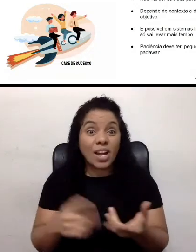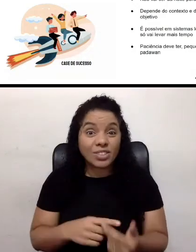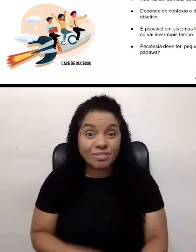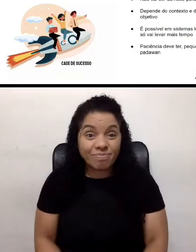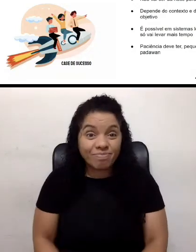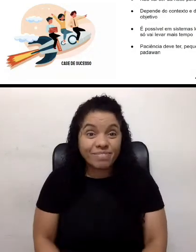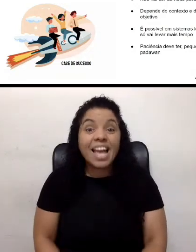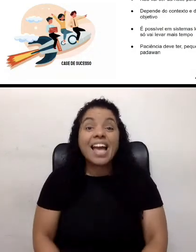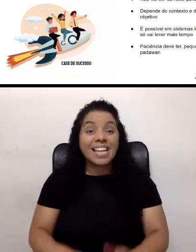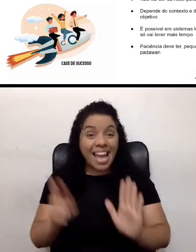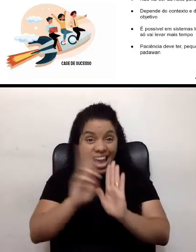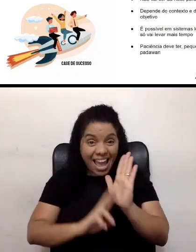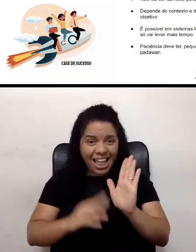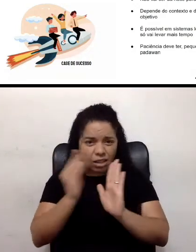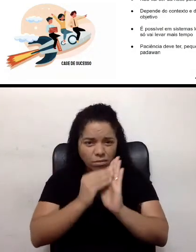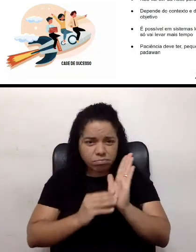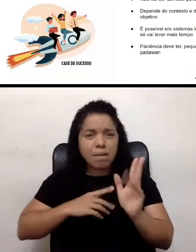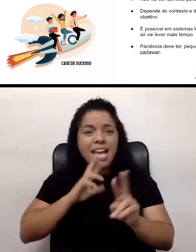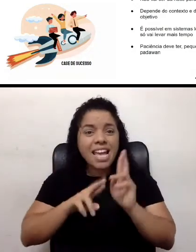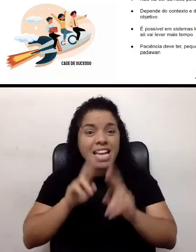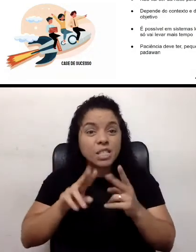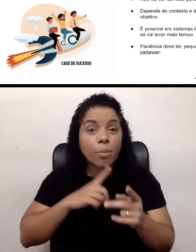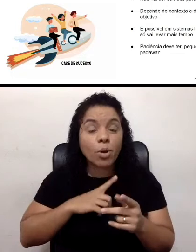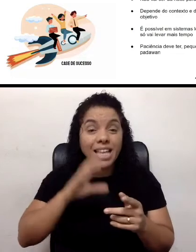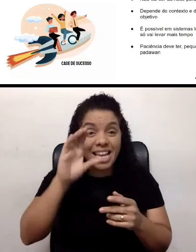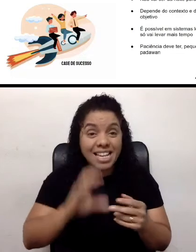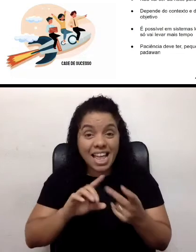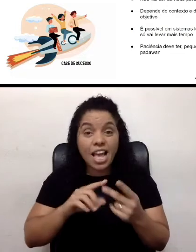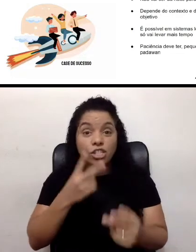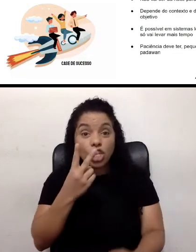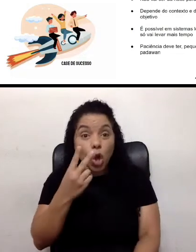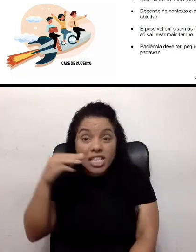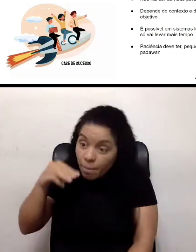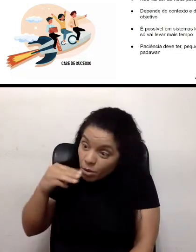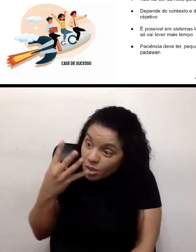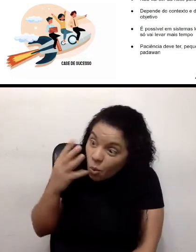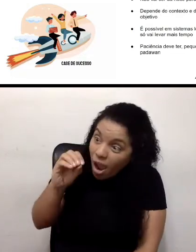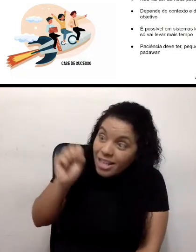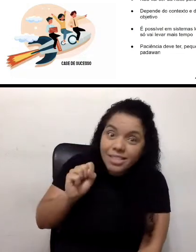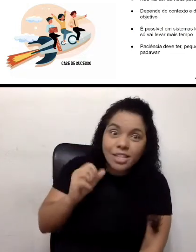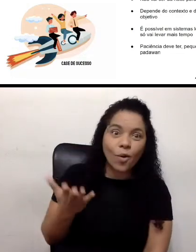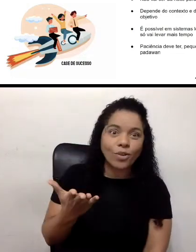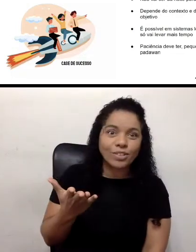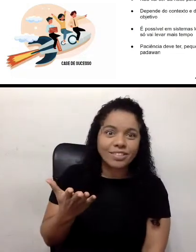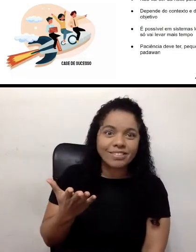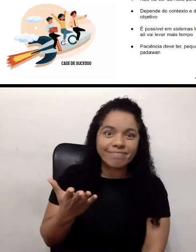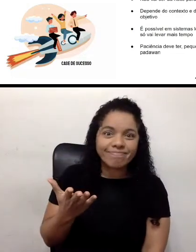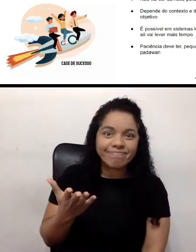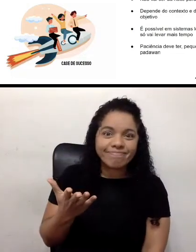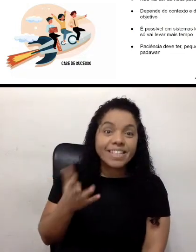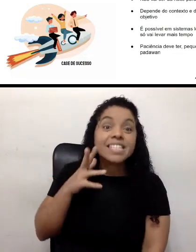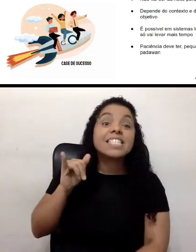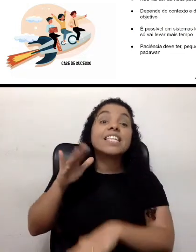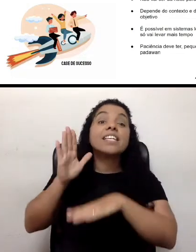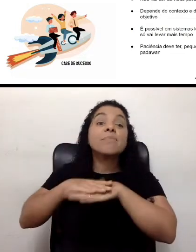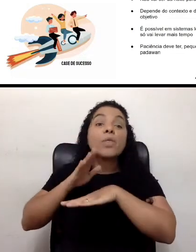Montar o relatório e responder o cliente em 2 minutos e 40 segundos. Se você fizesse